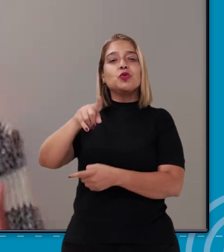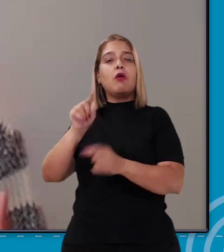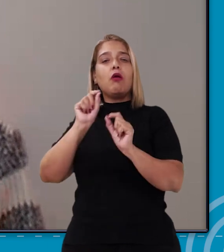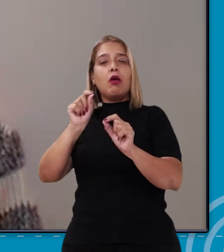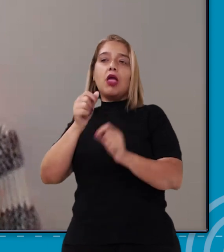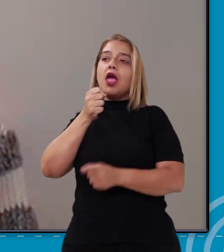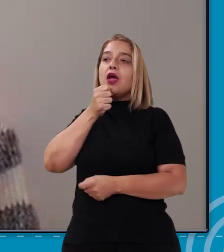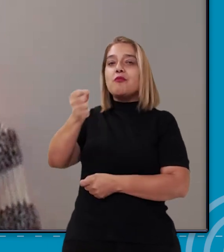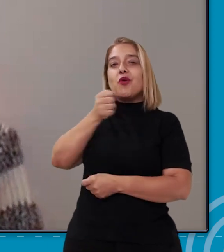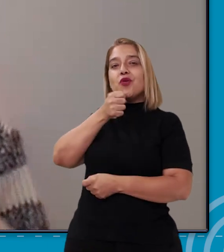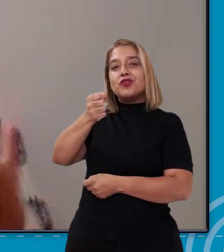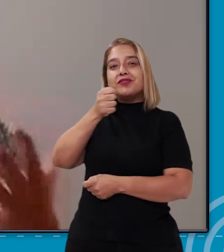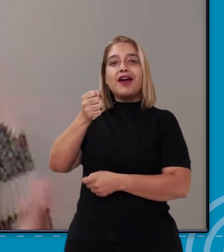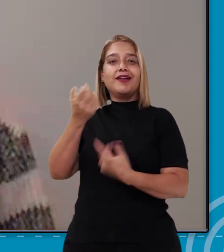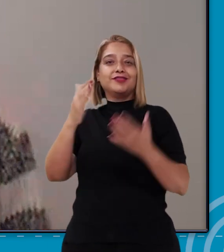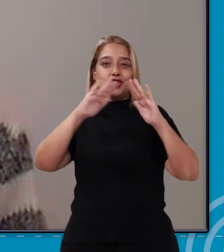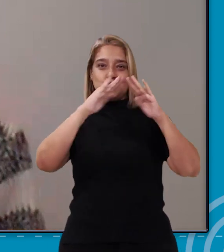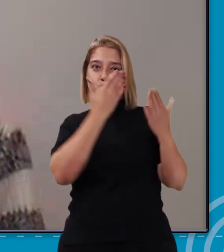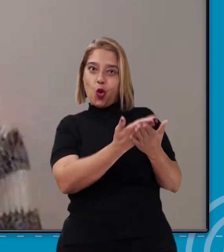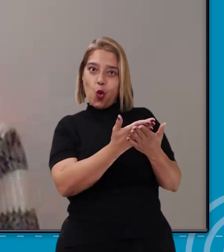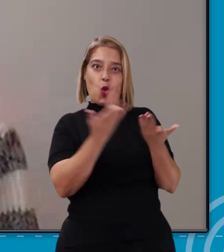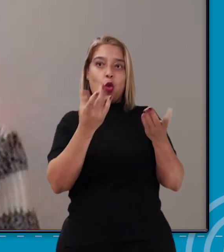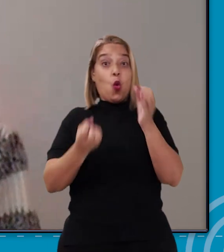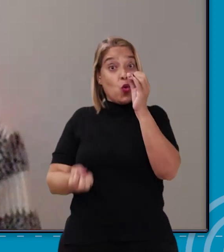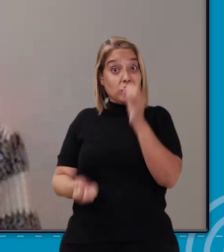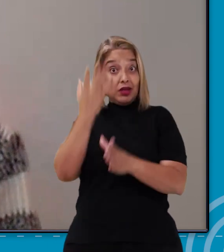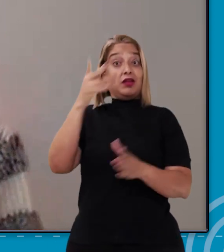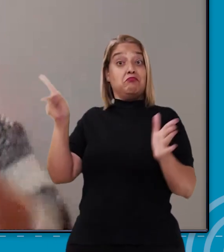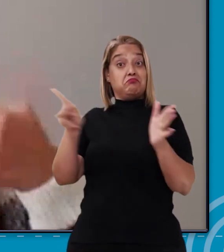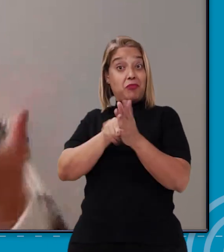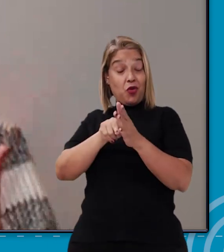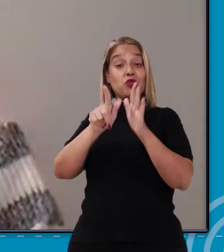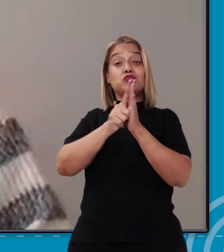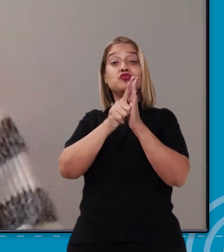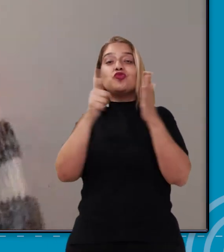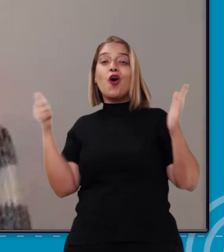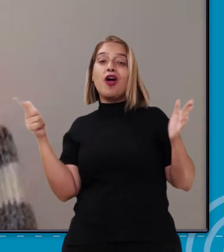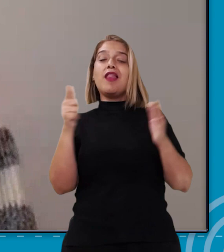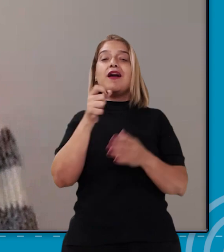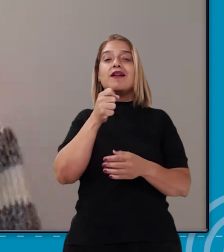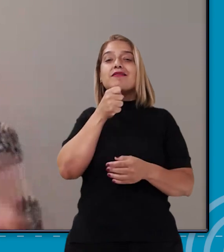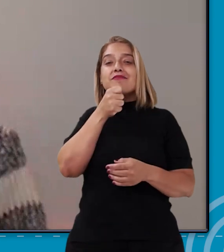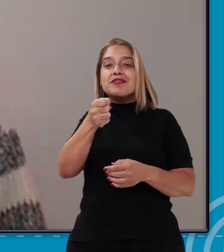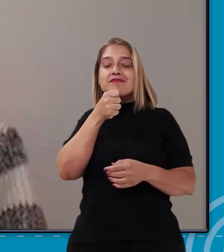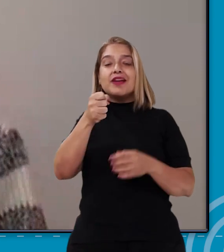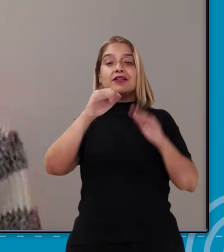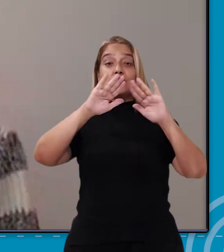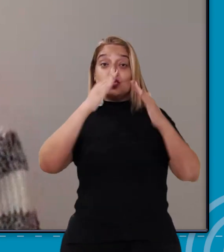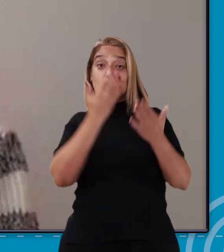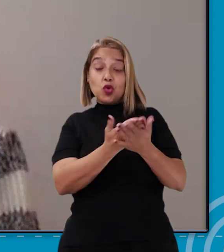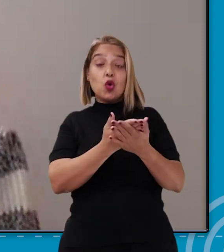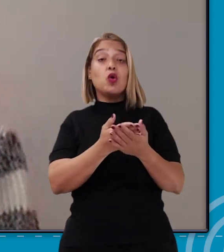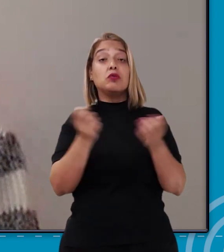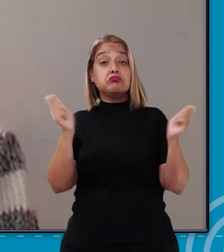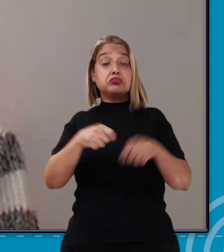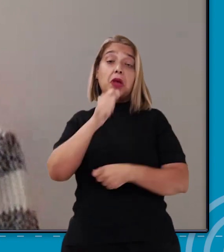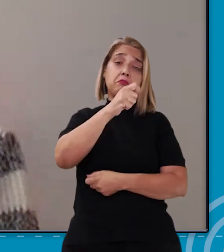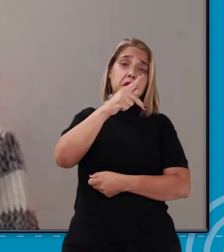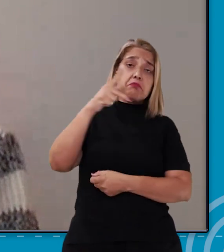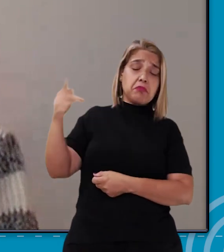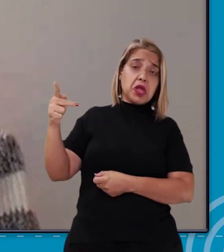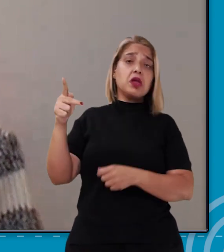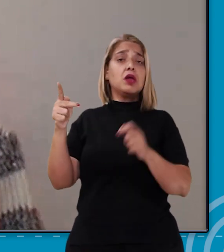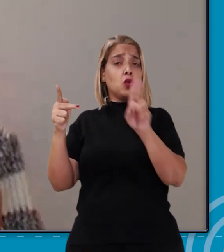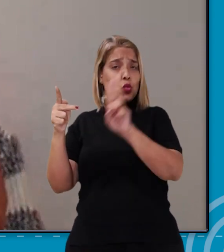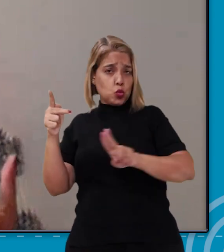serem incentivados a fazer uma reportagem para o jornal da escola ou criar o jornal da escola usando os recursos dos